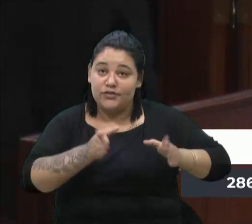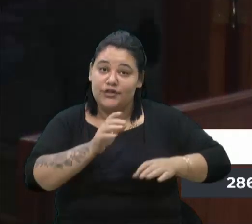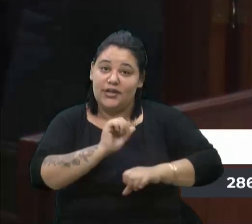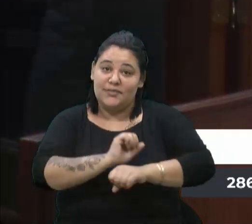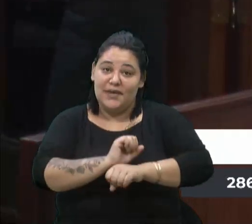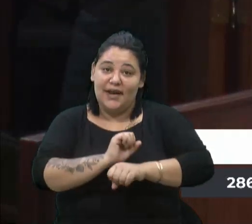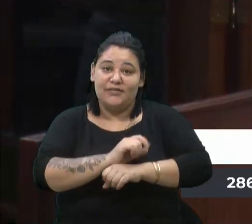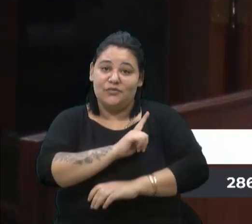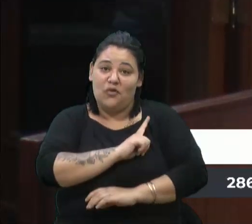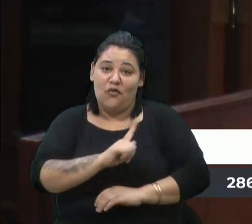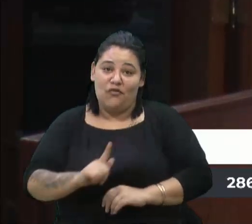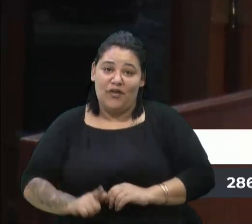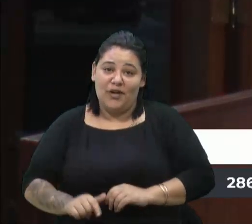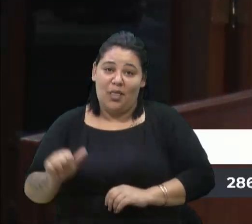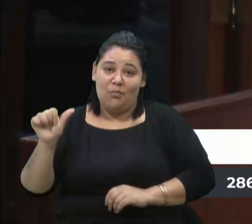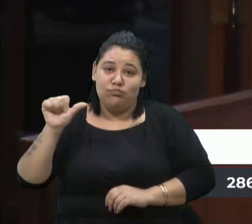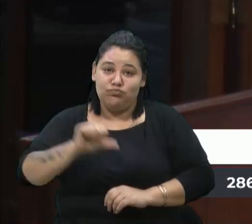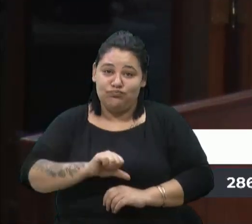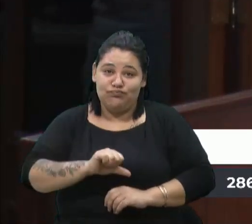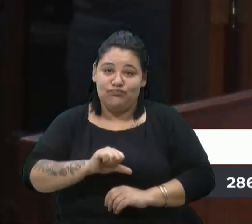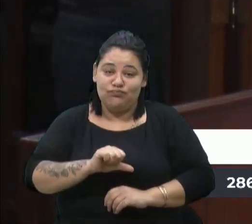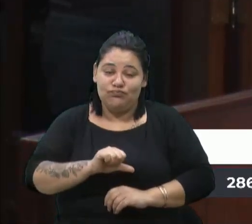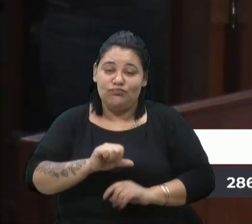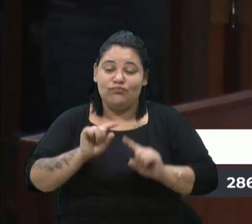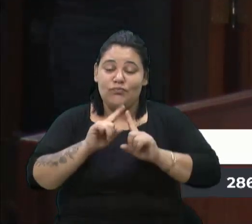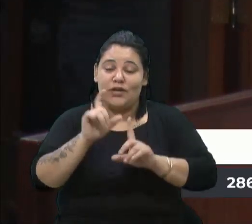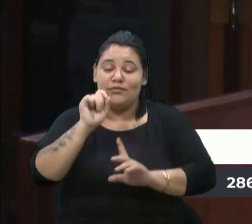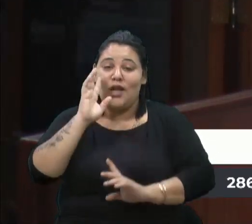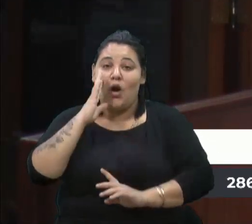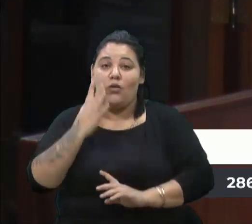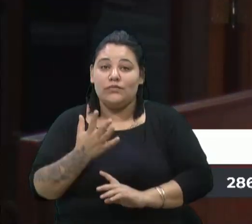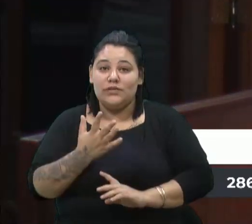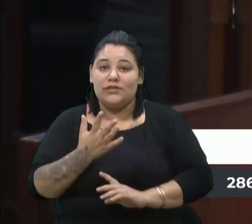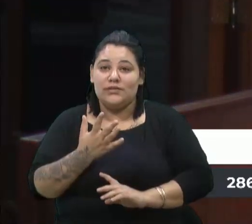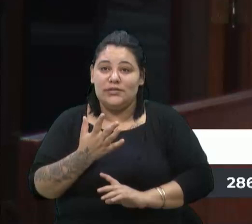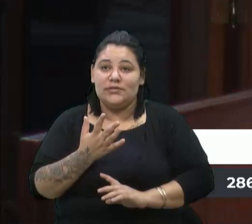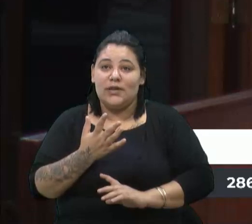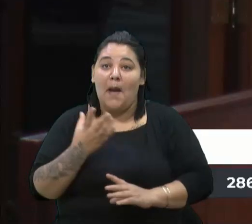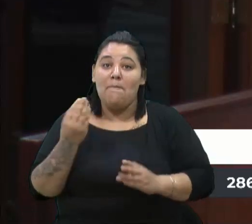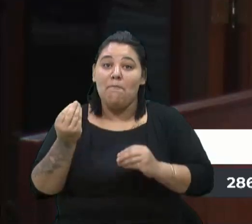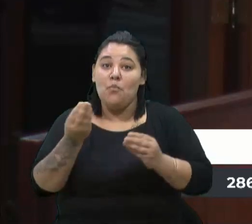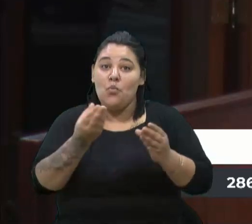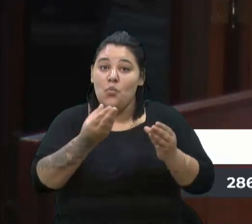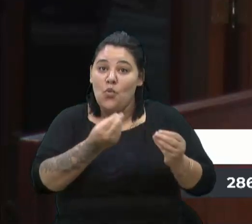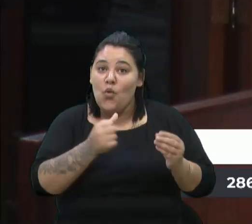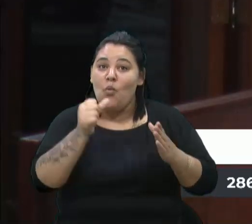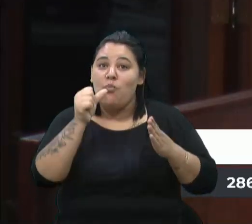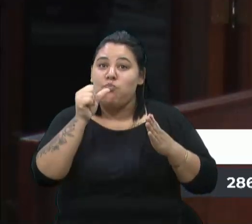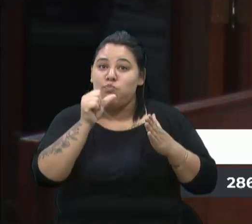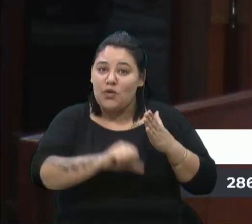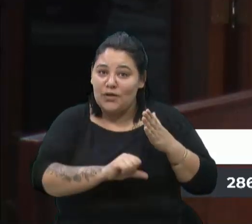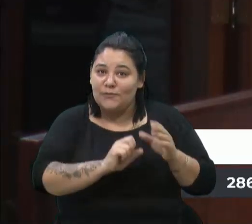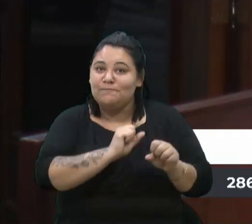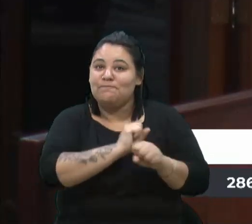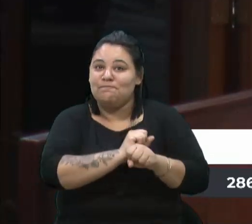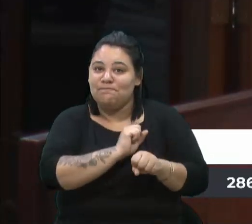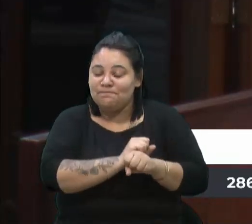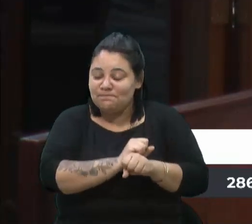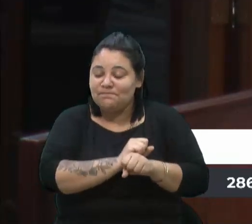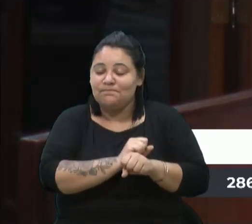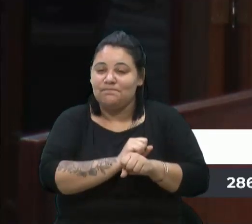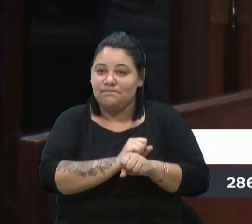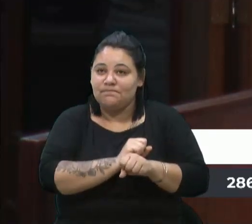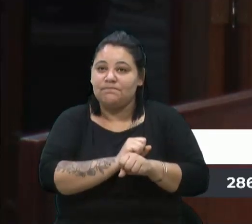desastroso mas o que ocorre é que está sendo bem pior do que se previa né Vamos lá